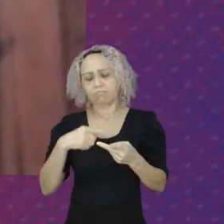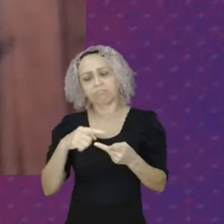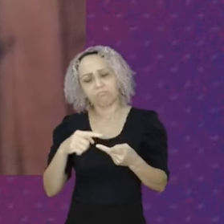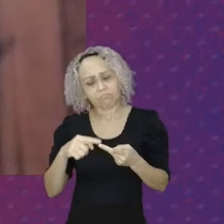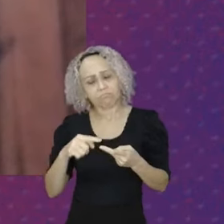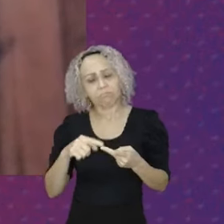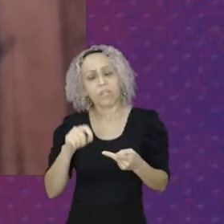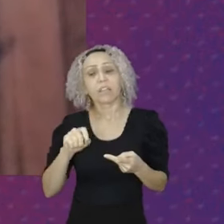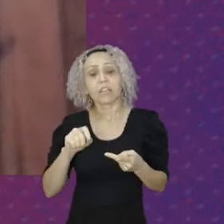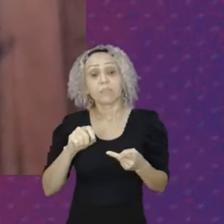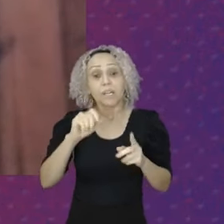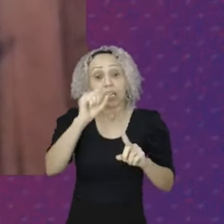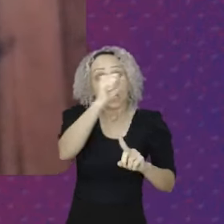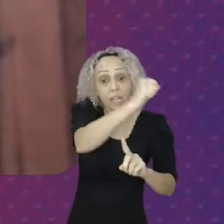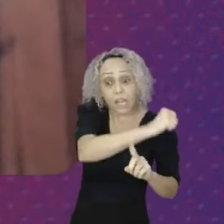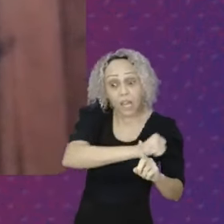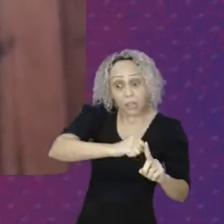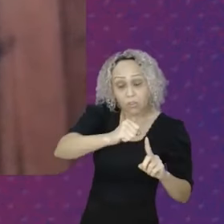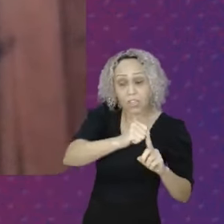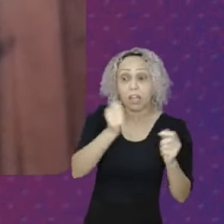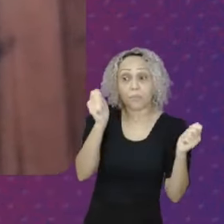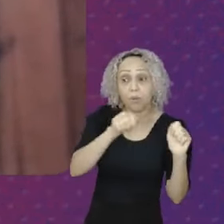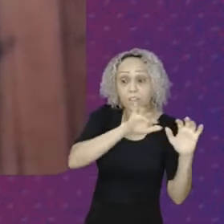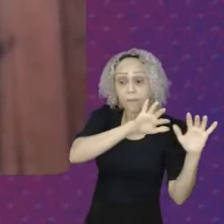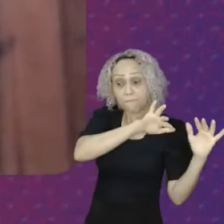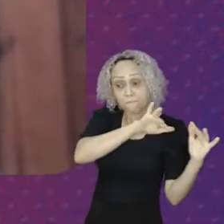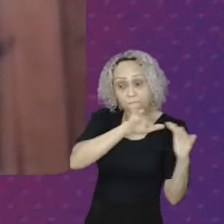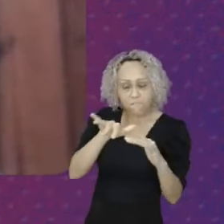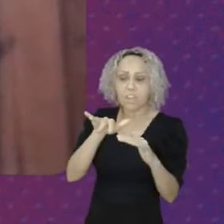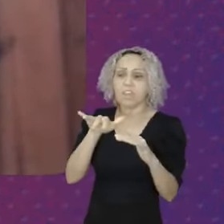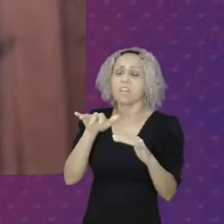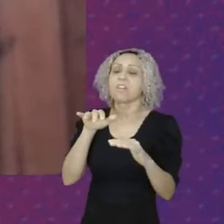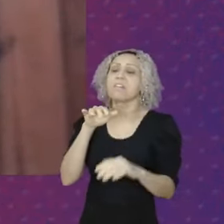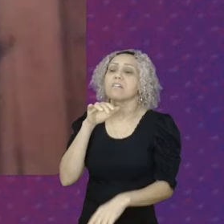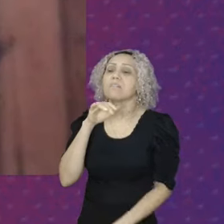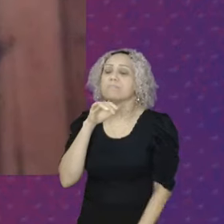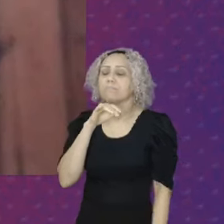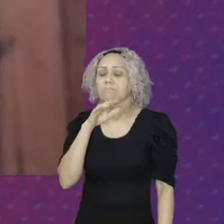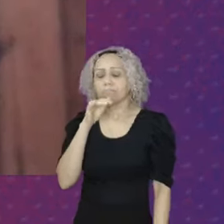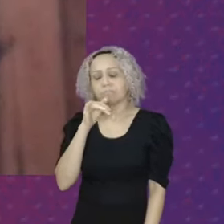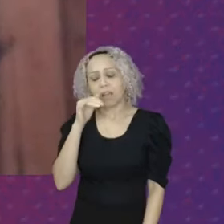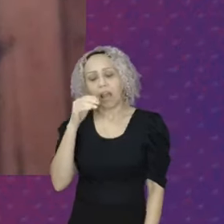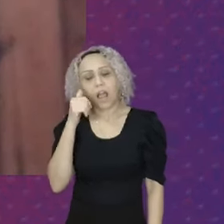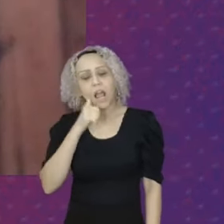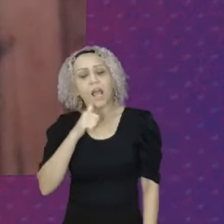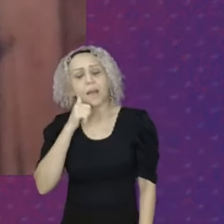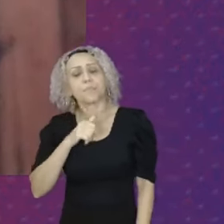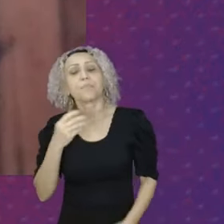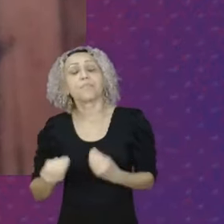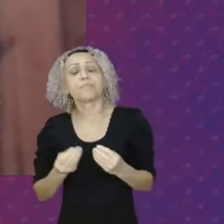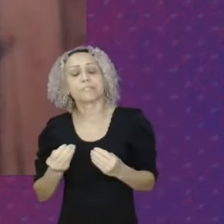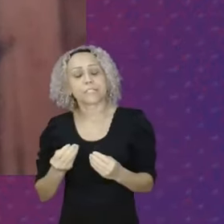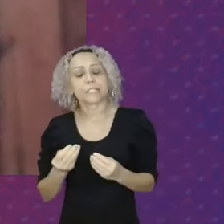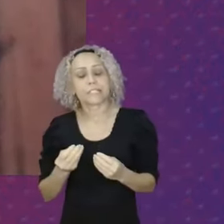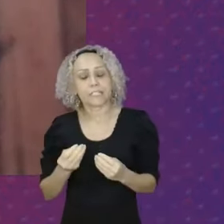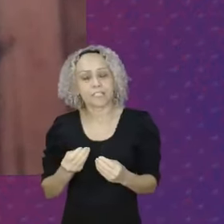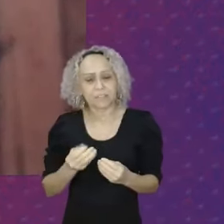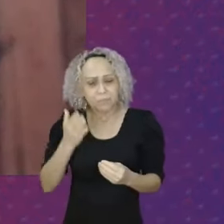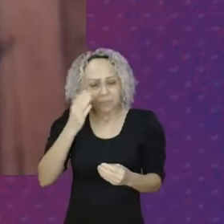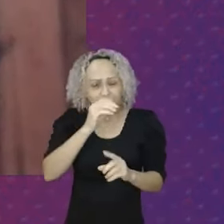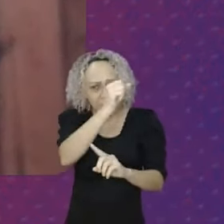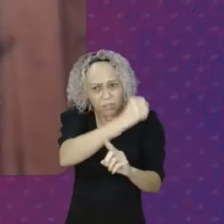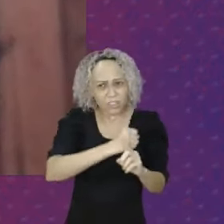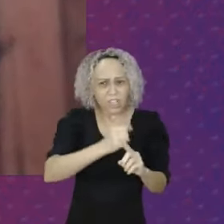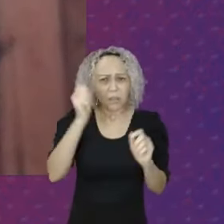que toda a sociedade possa visibilizar e se acostumar com a ideia de que uma mulher com deficiência é um suspeito de